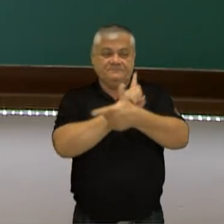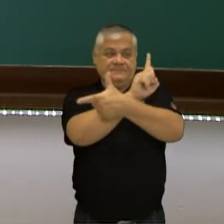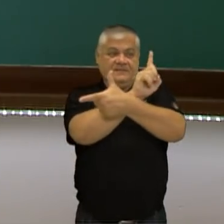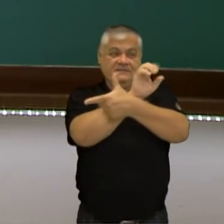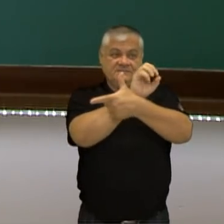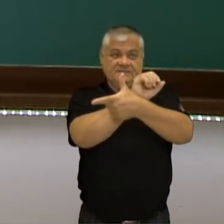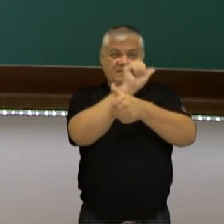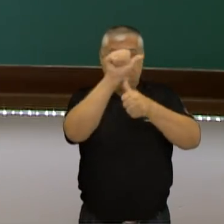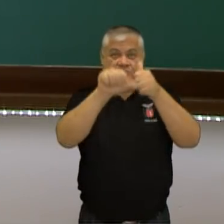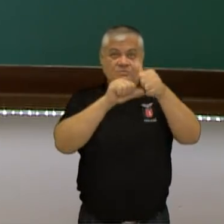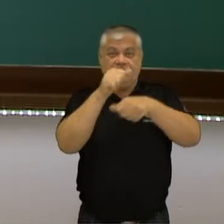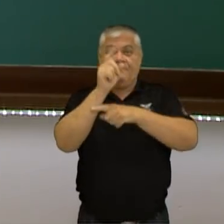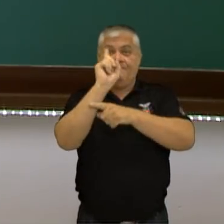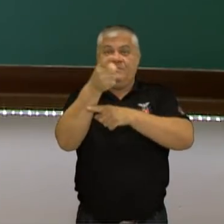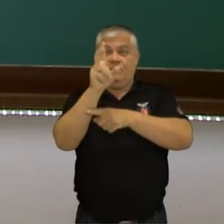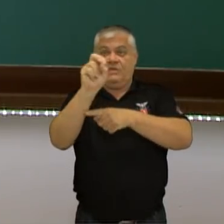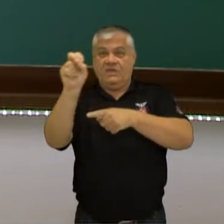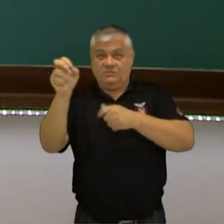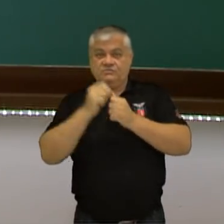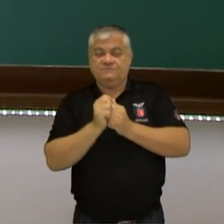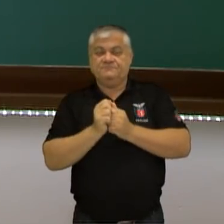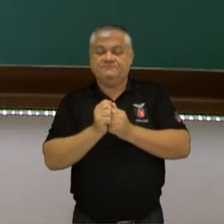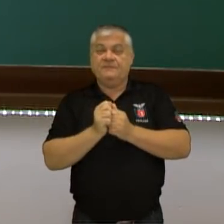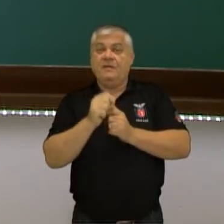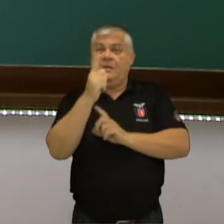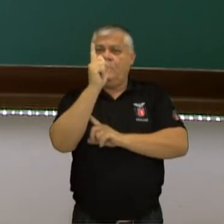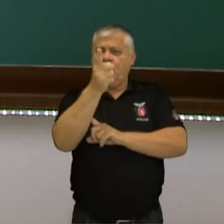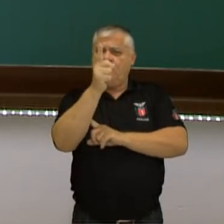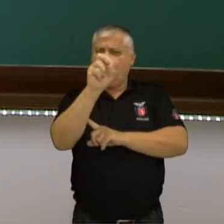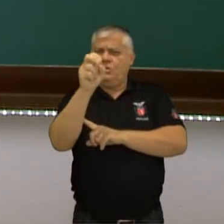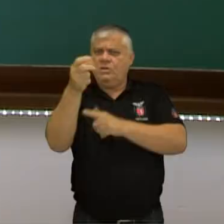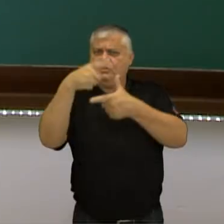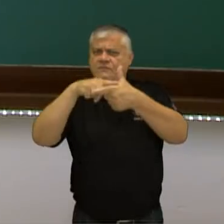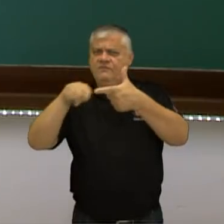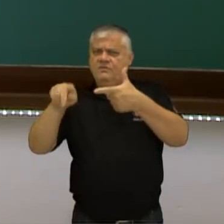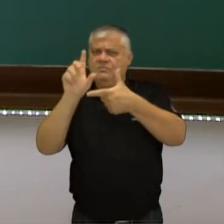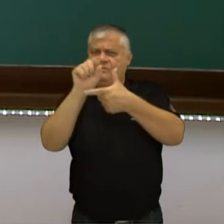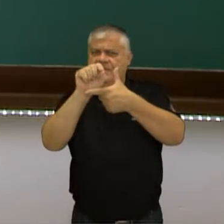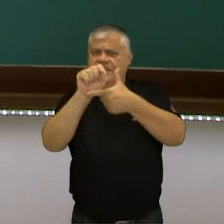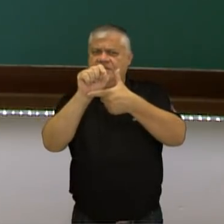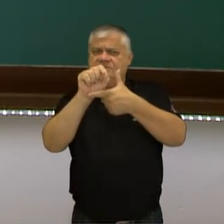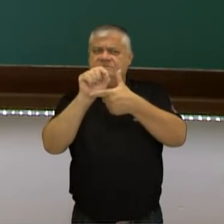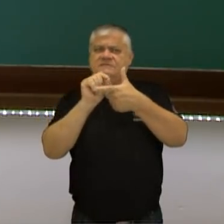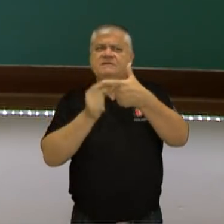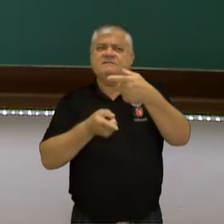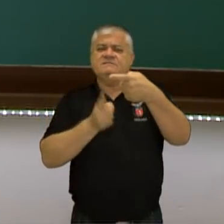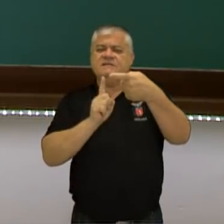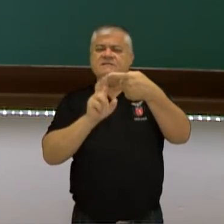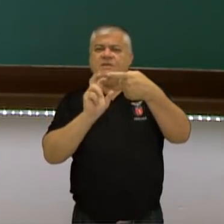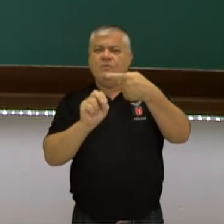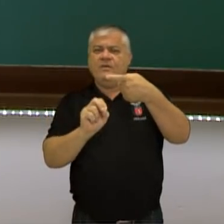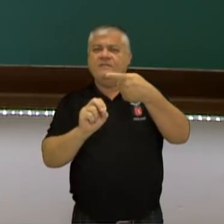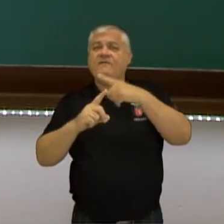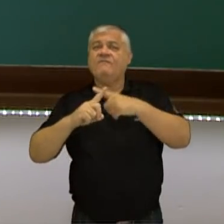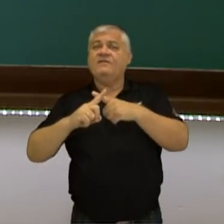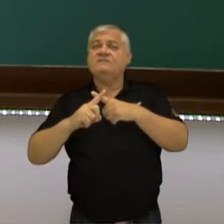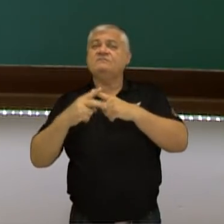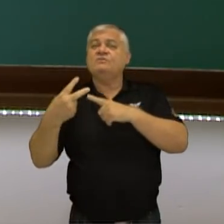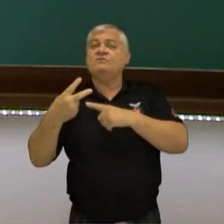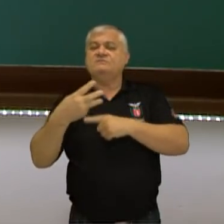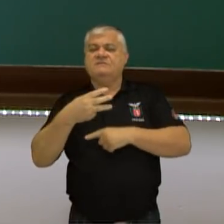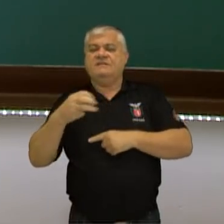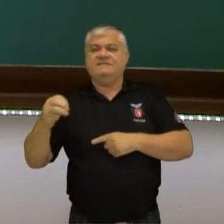1.500, que é o total. 1.500 dividido por 10 é 150, tira um zero, né? E 150 vezes 2 é